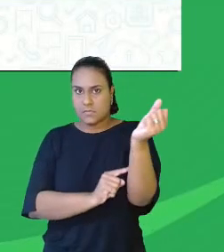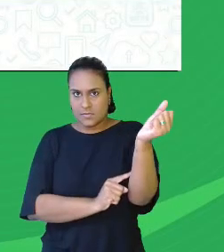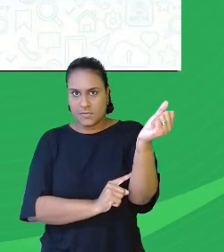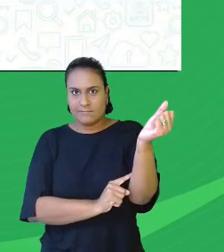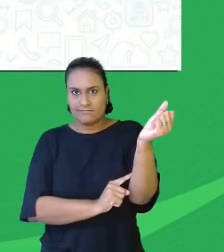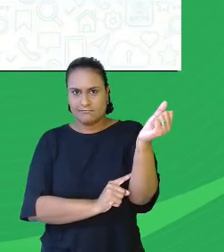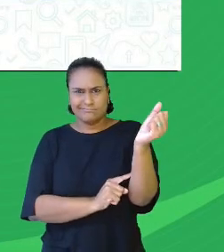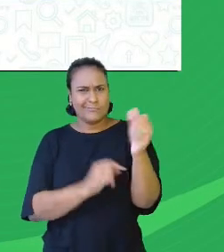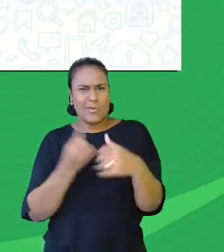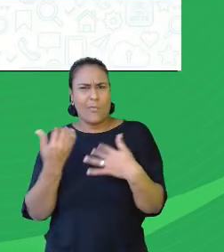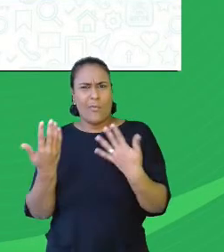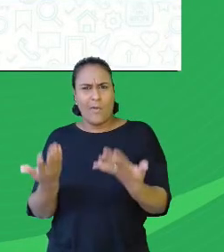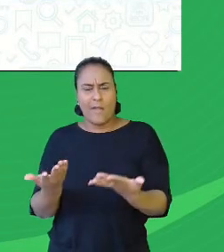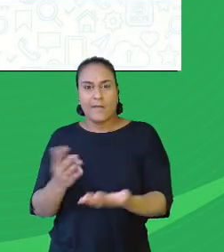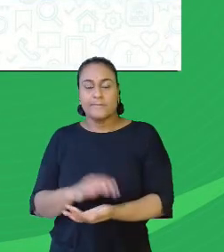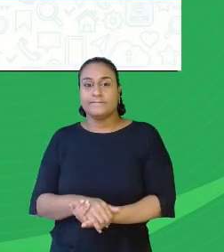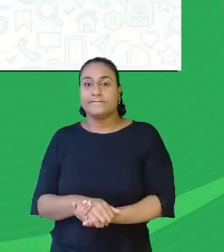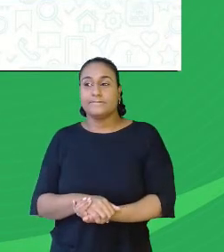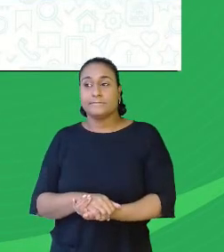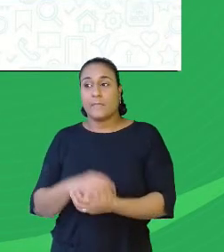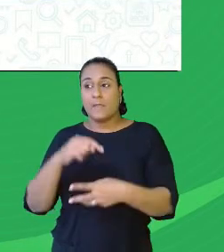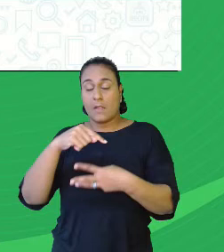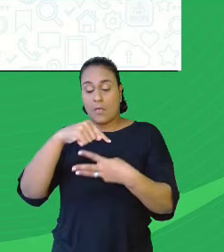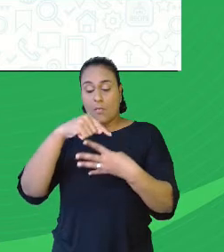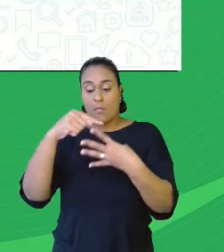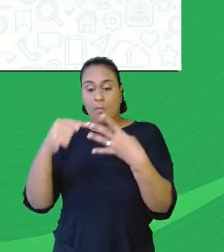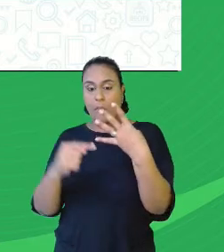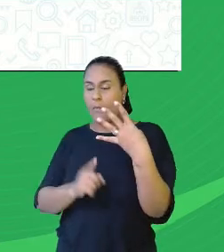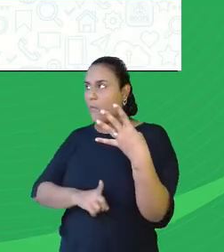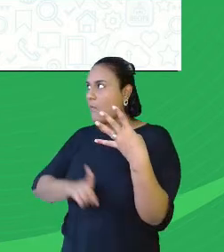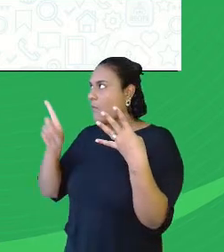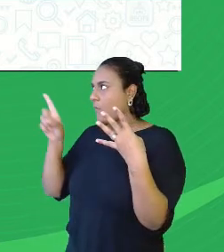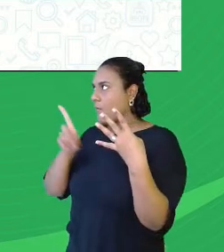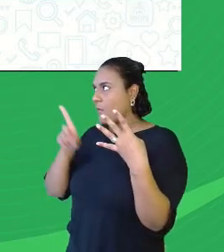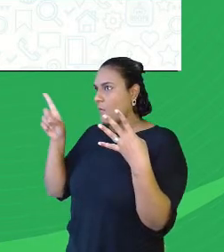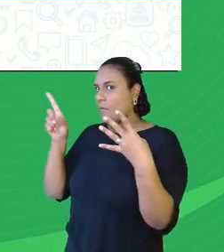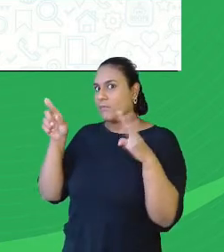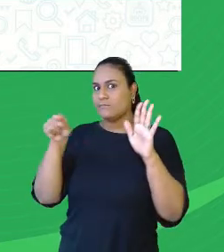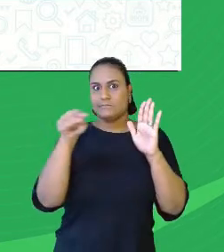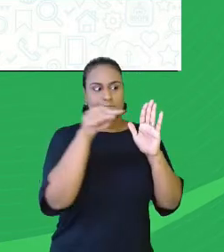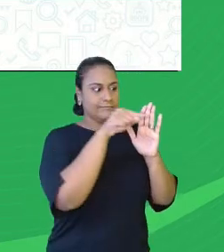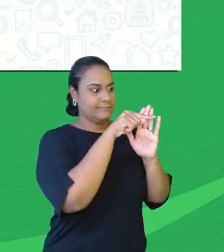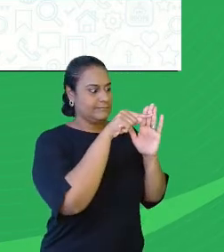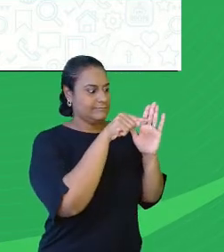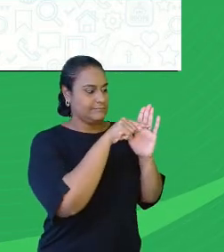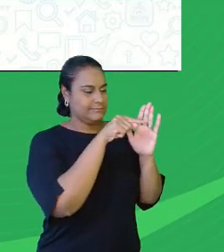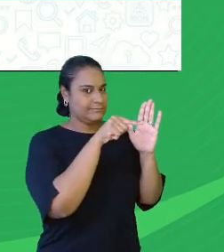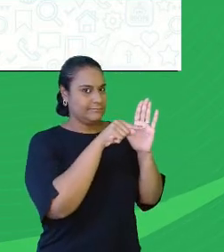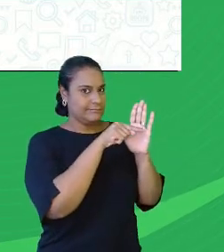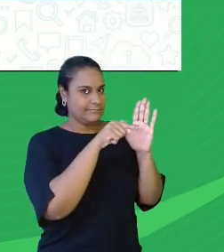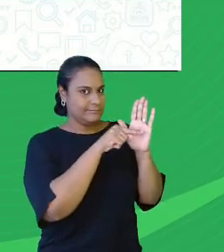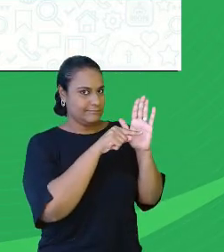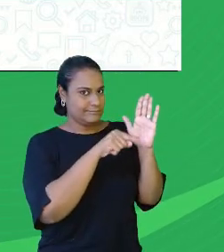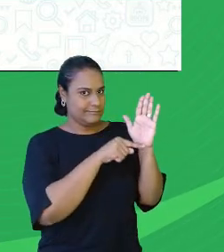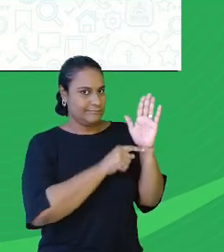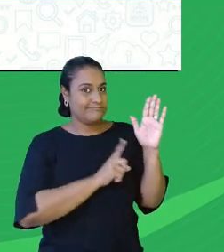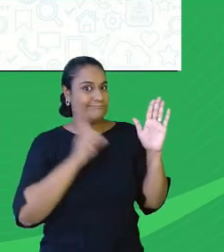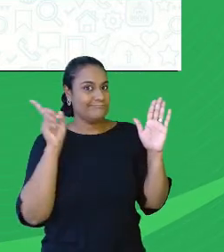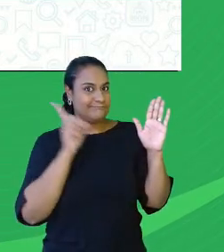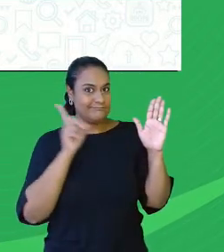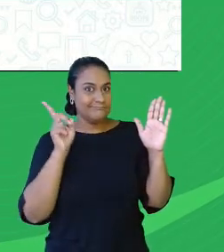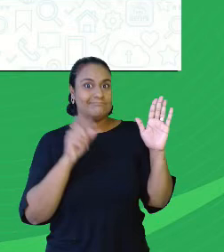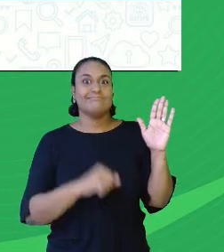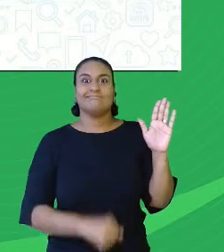constituem o sangue? Nós temos os glóbulos vermelhos, glóbulos brancos, plaquetas e